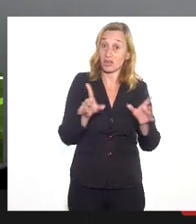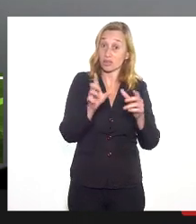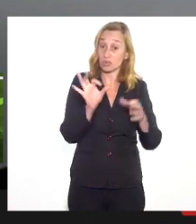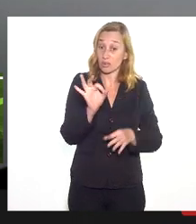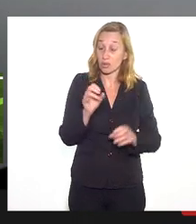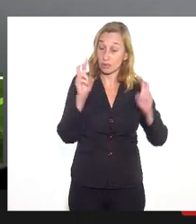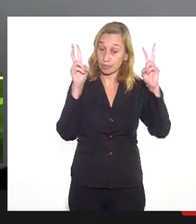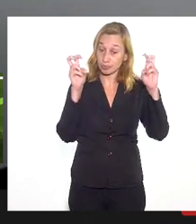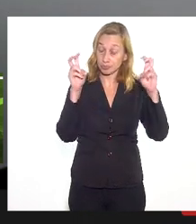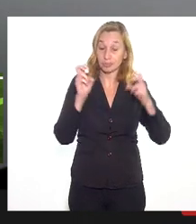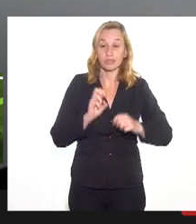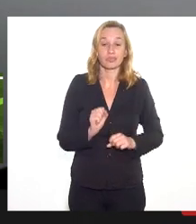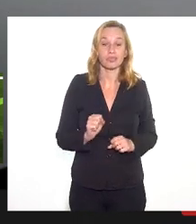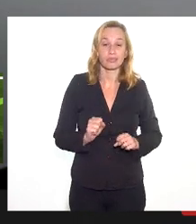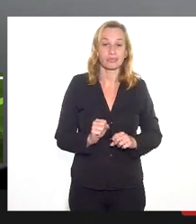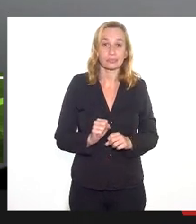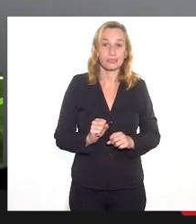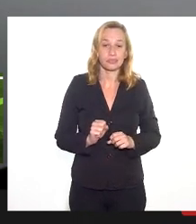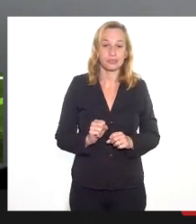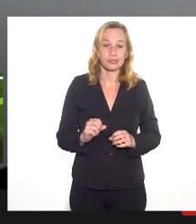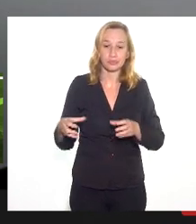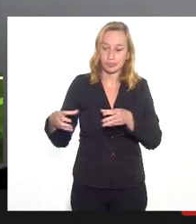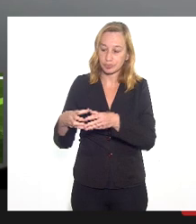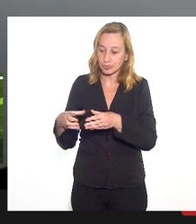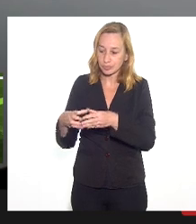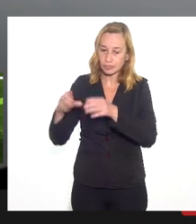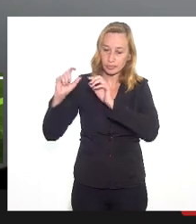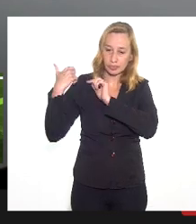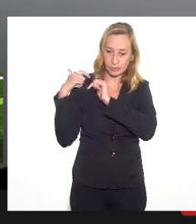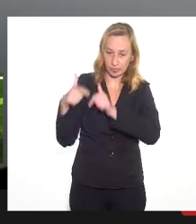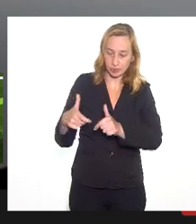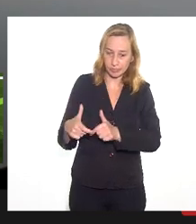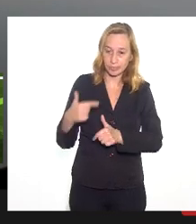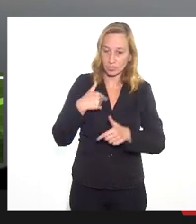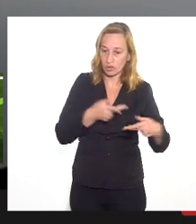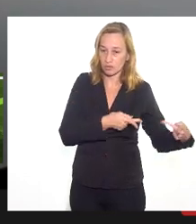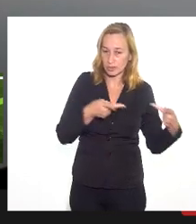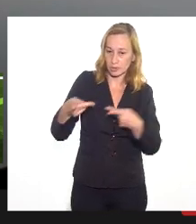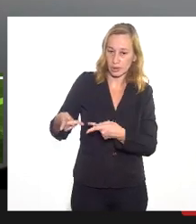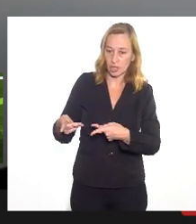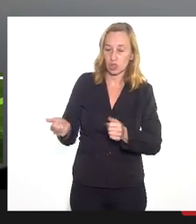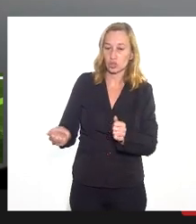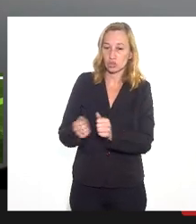parte desses povos, dessas comunidades.